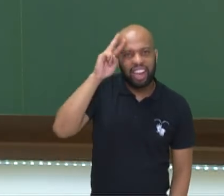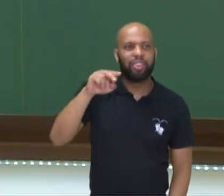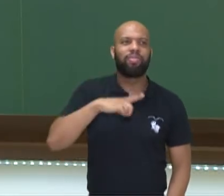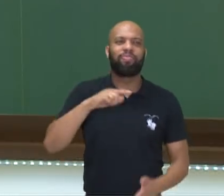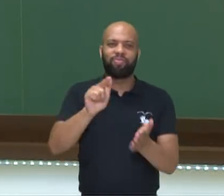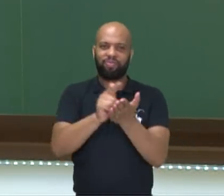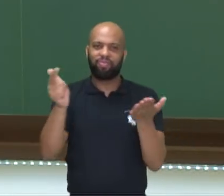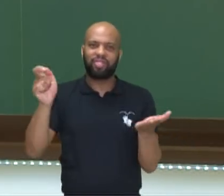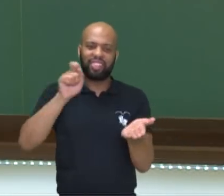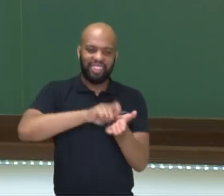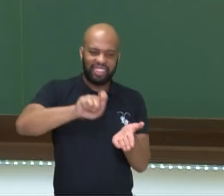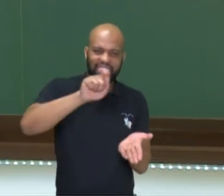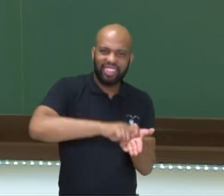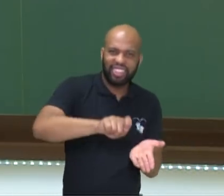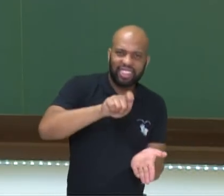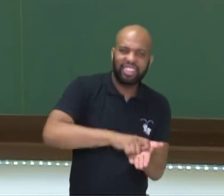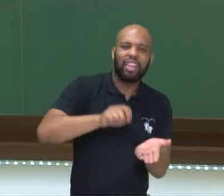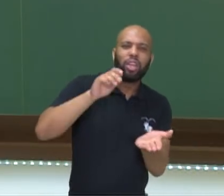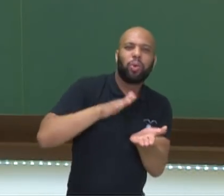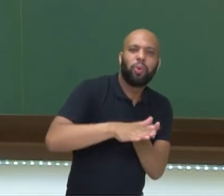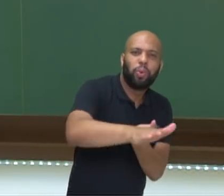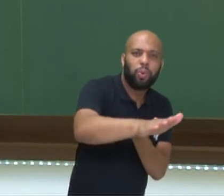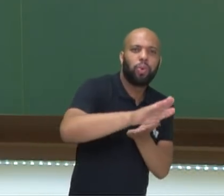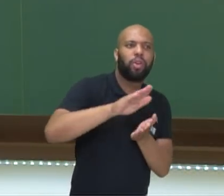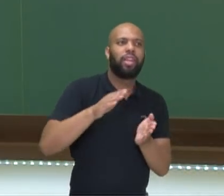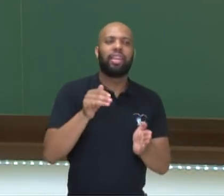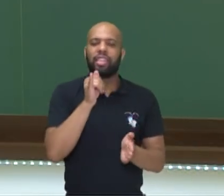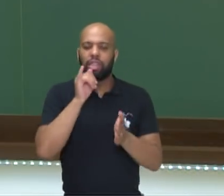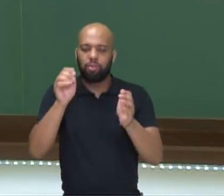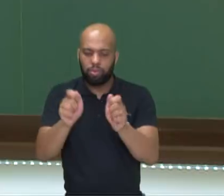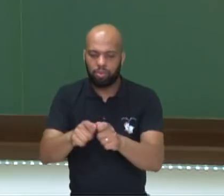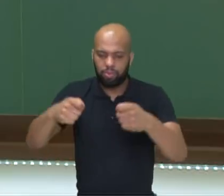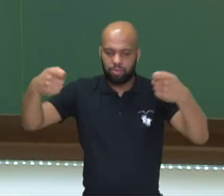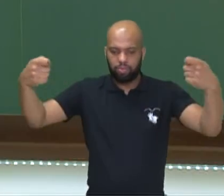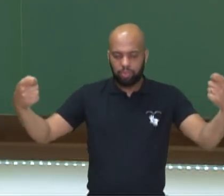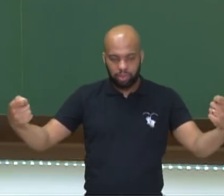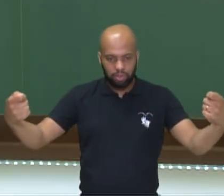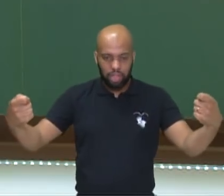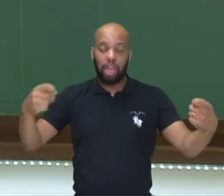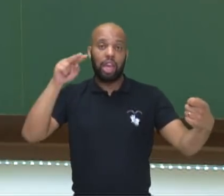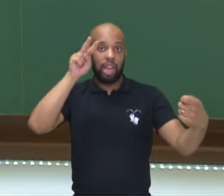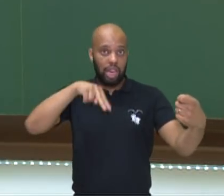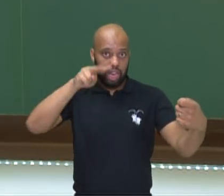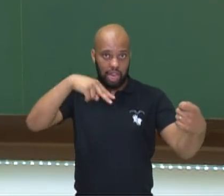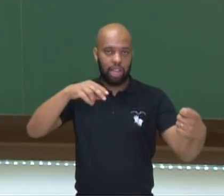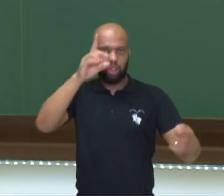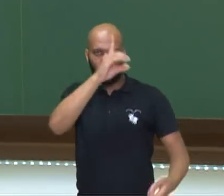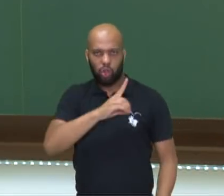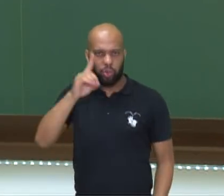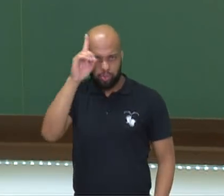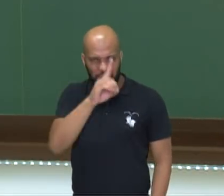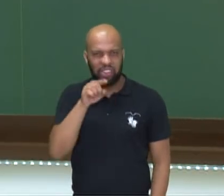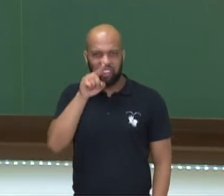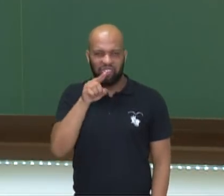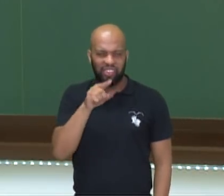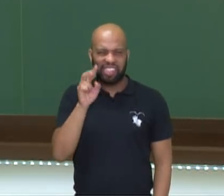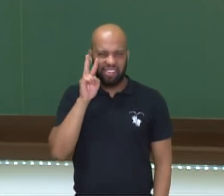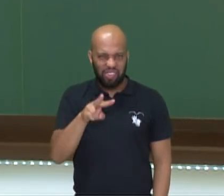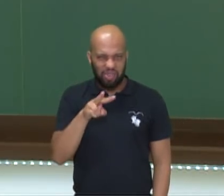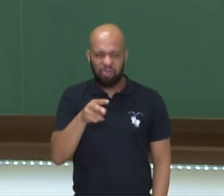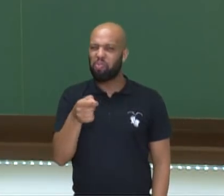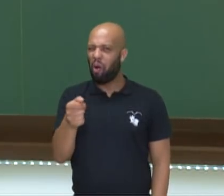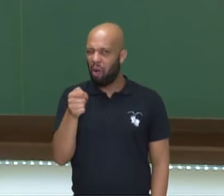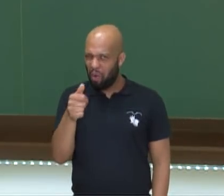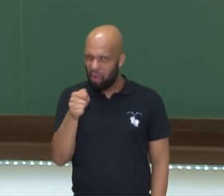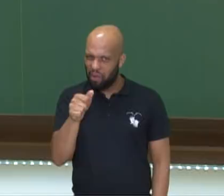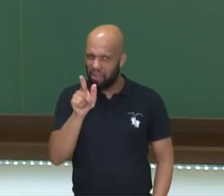jornal escrito, né? Impresso, que a gente, por exemplo, comprava no domingo, né? Acho que poucos de vocês chegaram a ver isso.